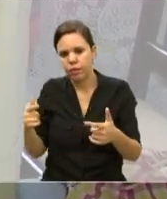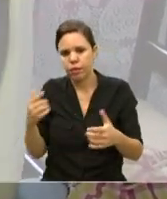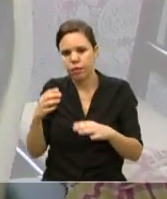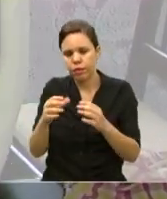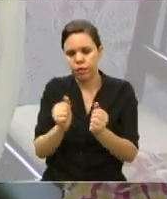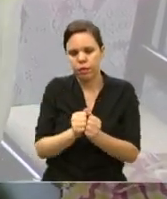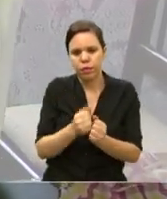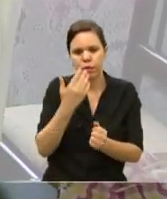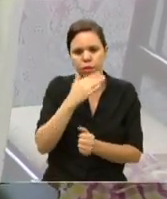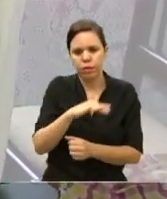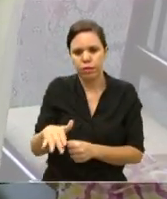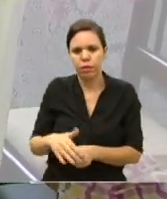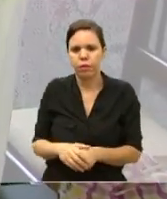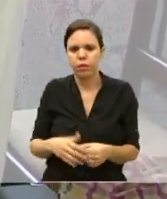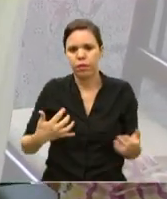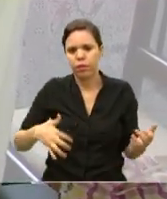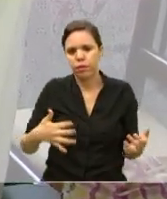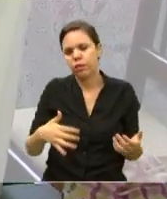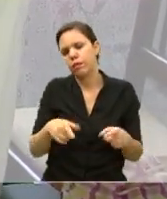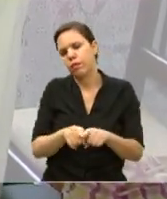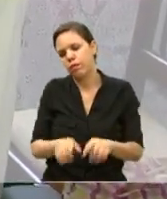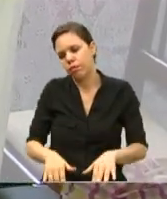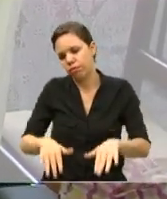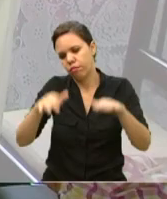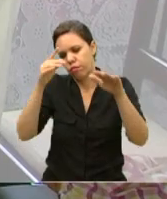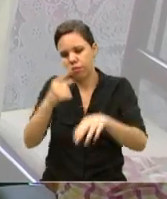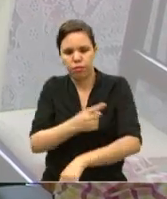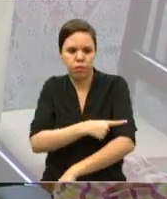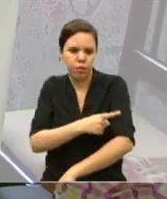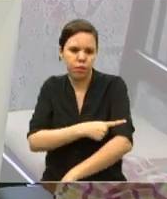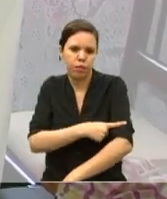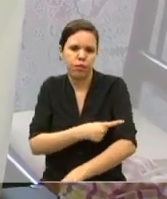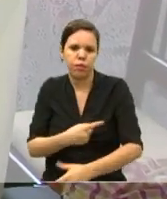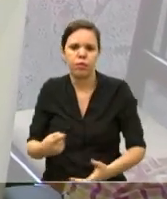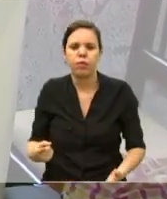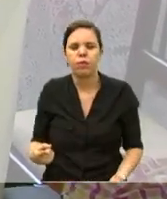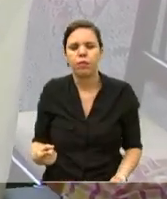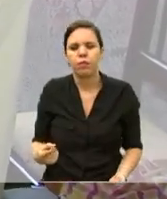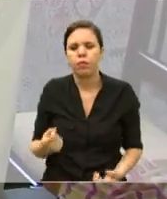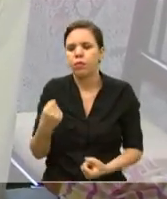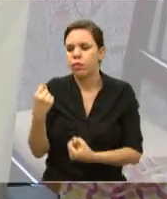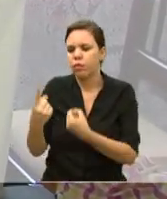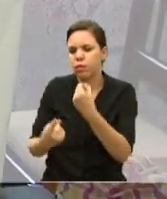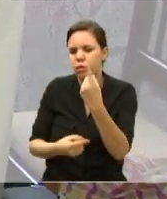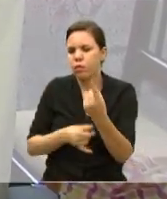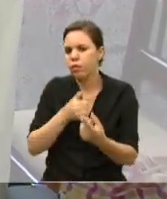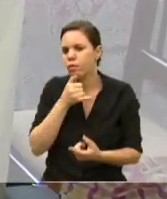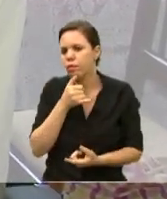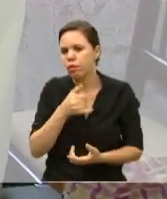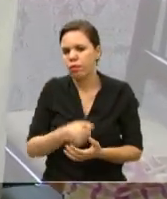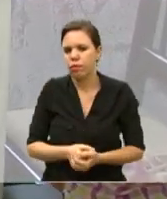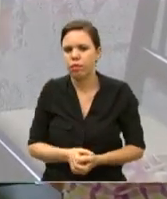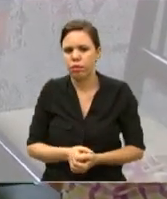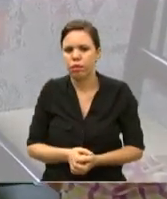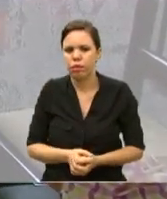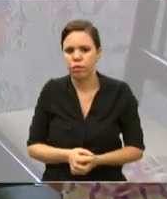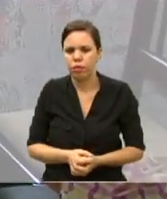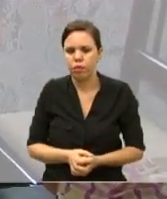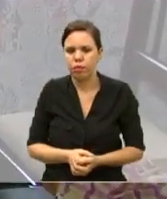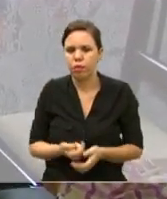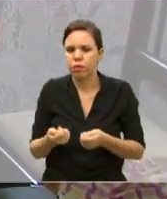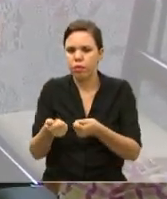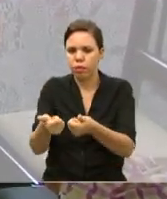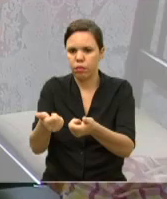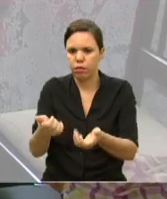humano de uma forma integral. É um olhar diferente e quem entra sente a diferença, para o bem. Falando